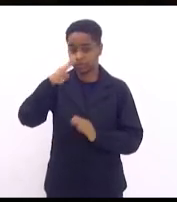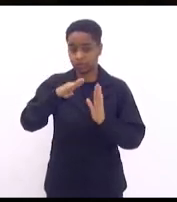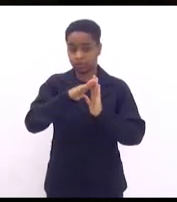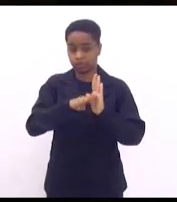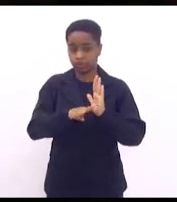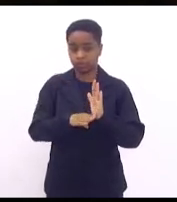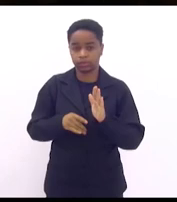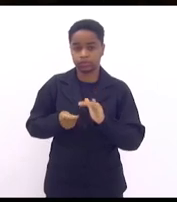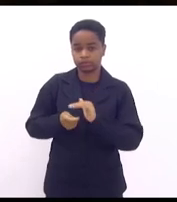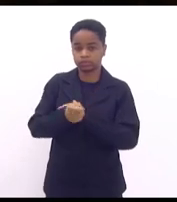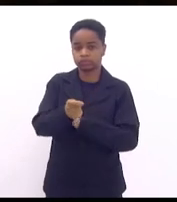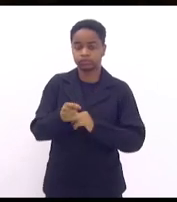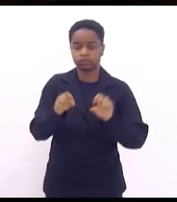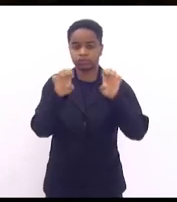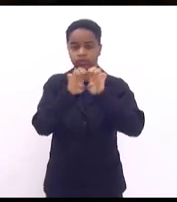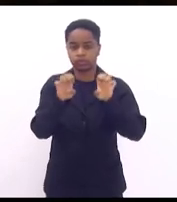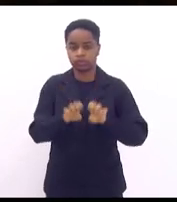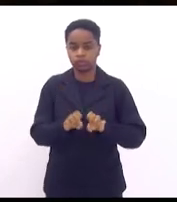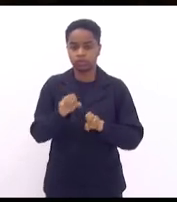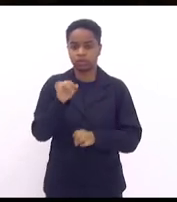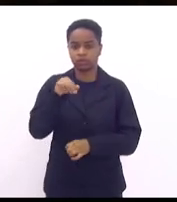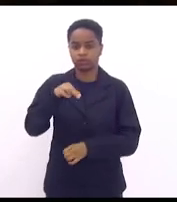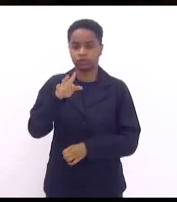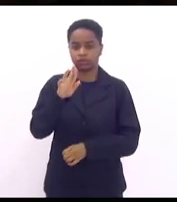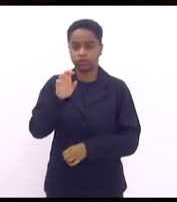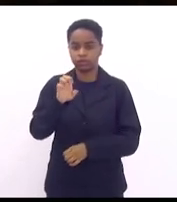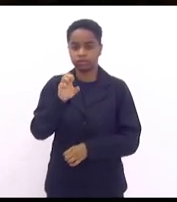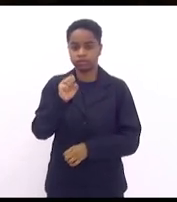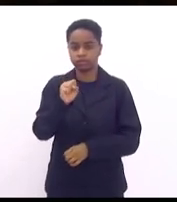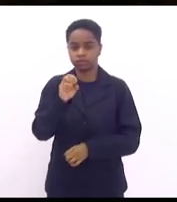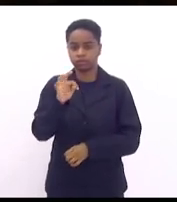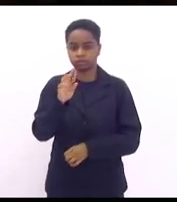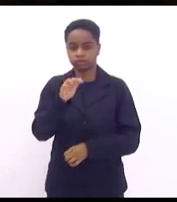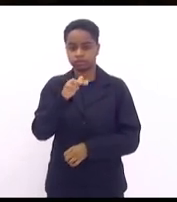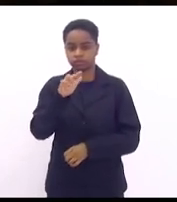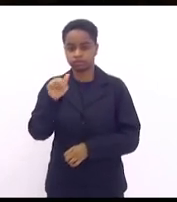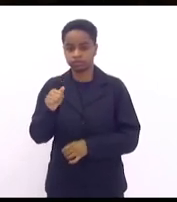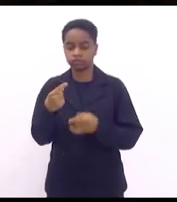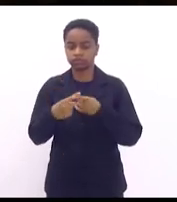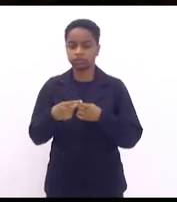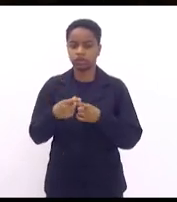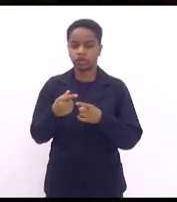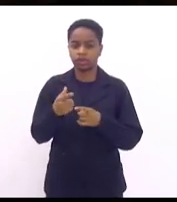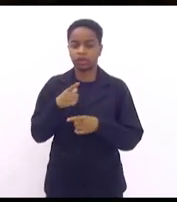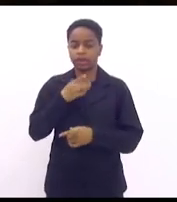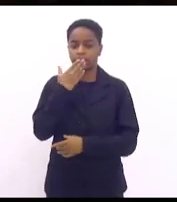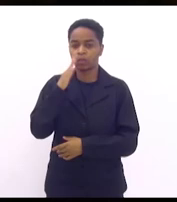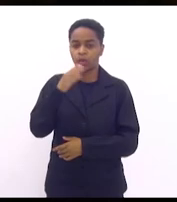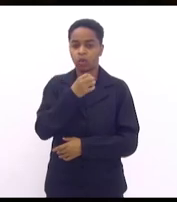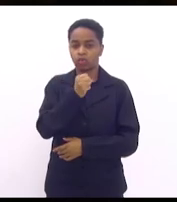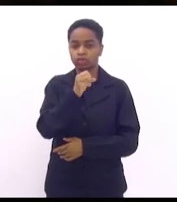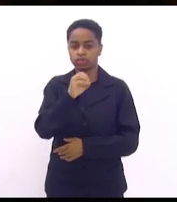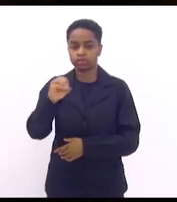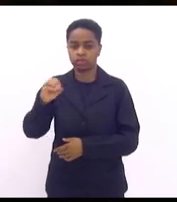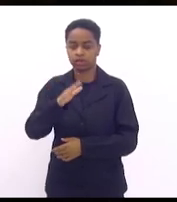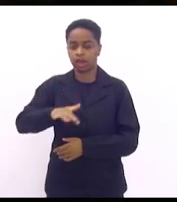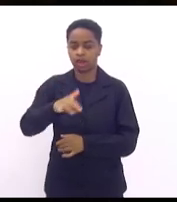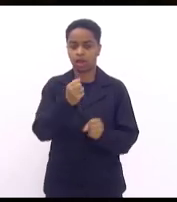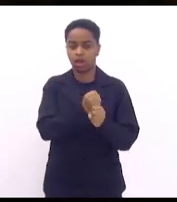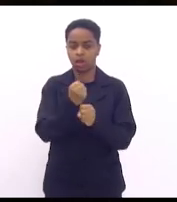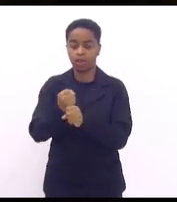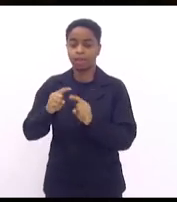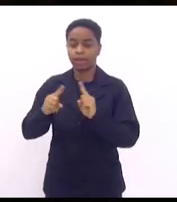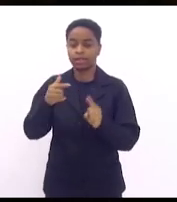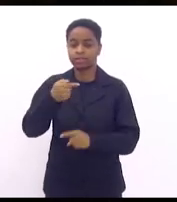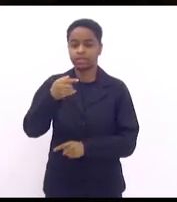últimos anos no Estado do Rio de Janeiro. Tem 800 canteiros de obra prometidos, 70% está parado.